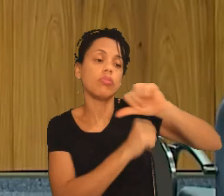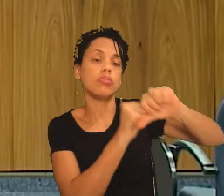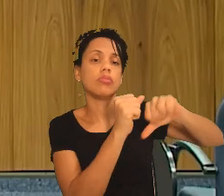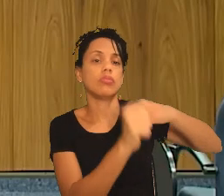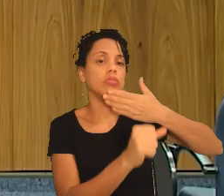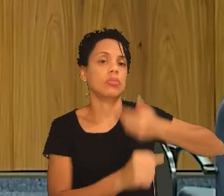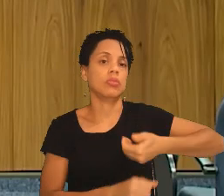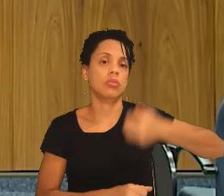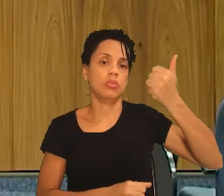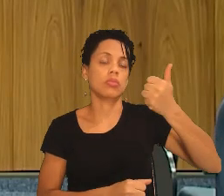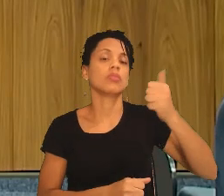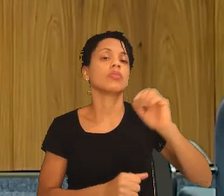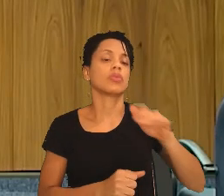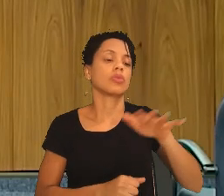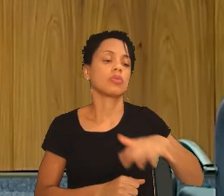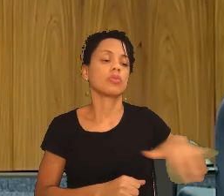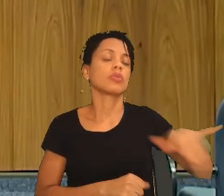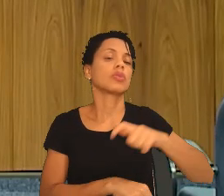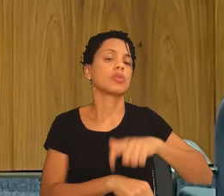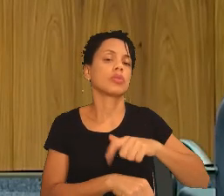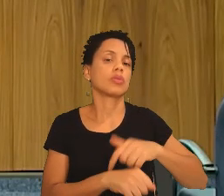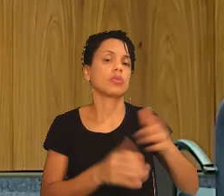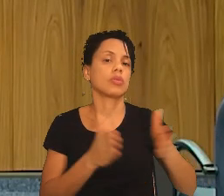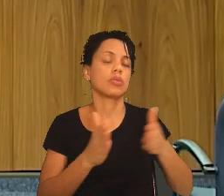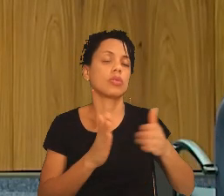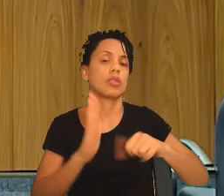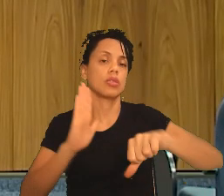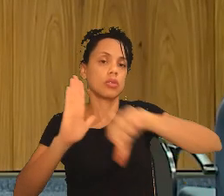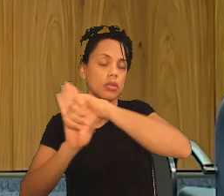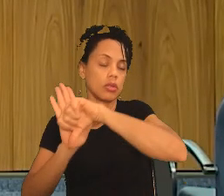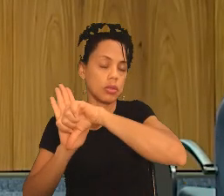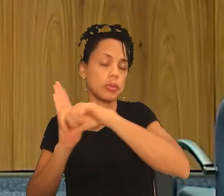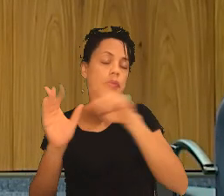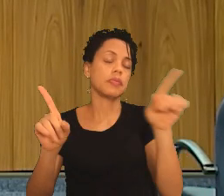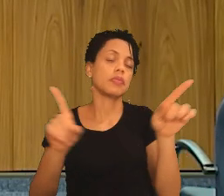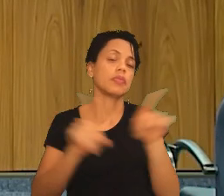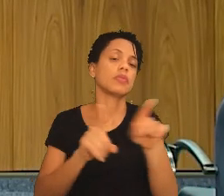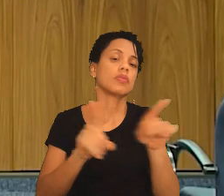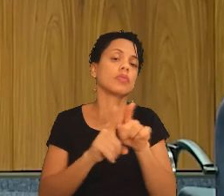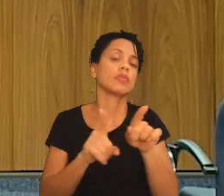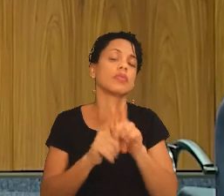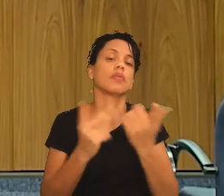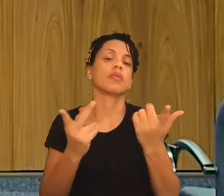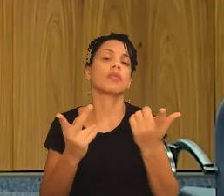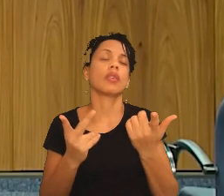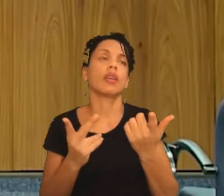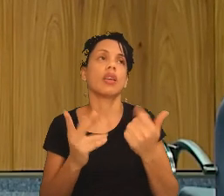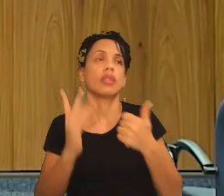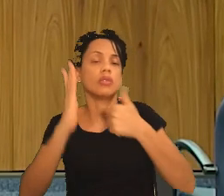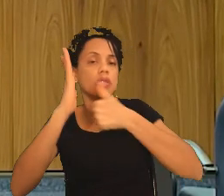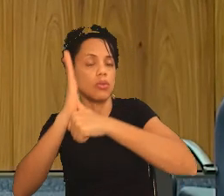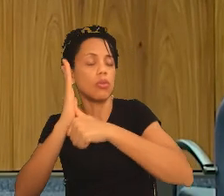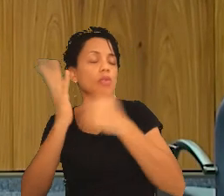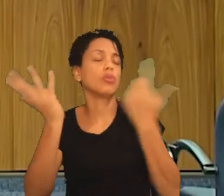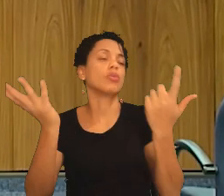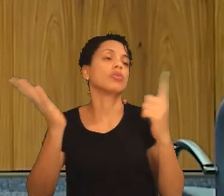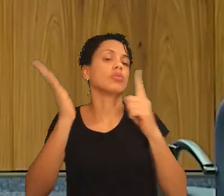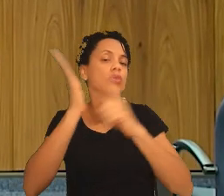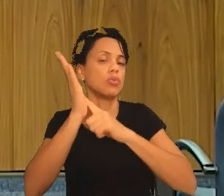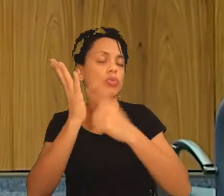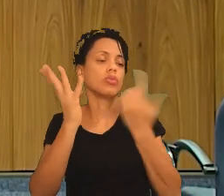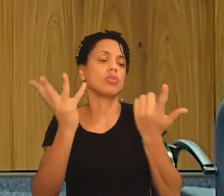praticadas durante a ditadura e as possibilidades de reparação, né? Já existia, o Ministério Público já tem uma